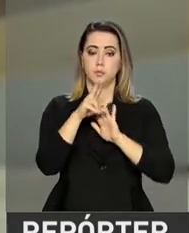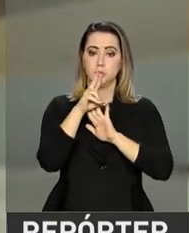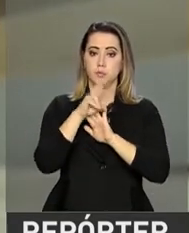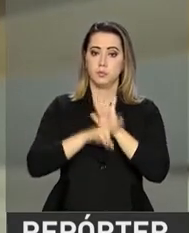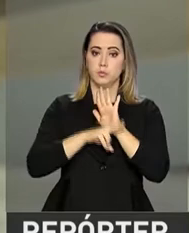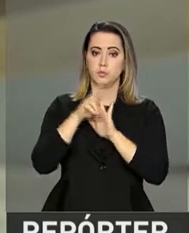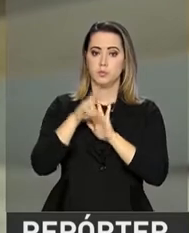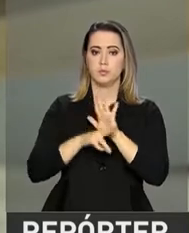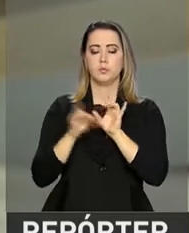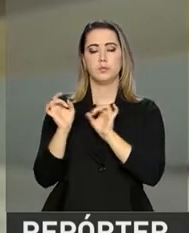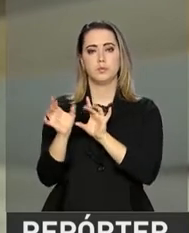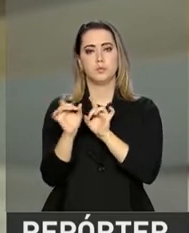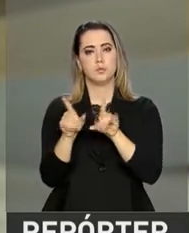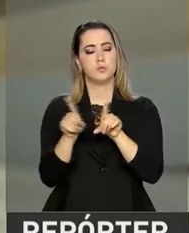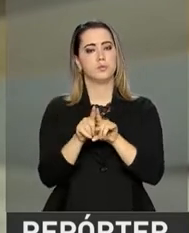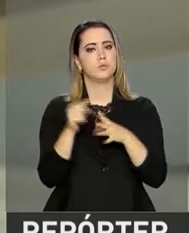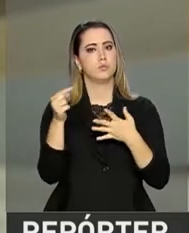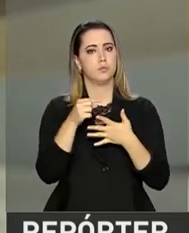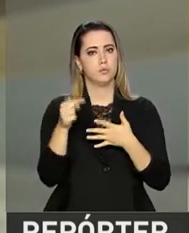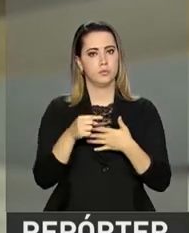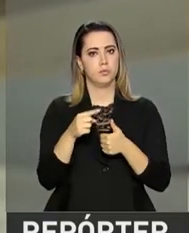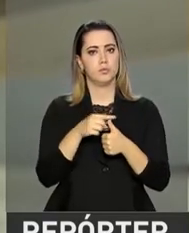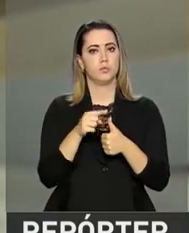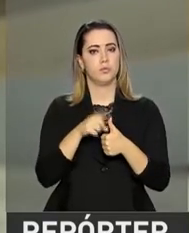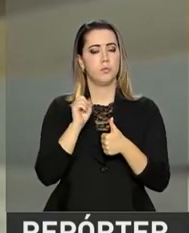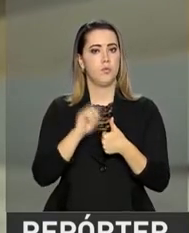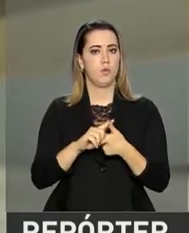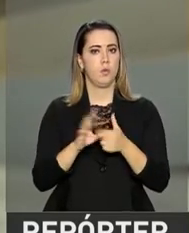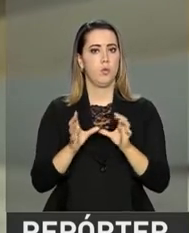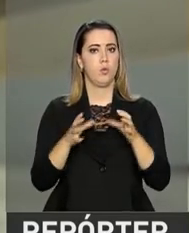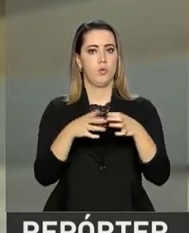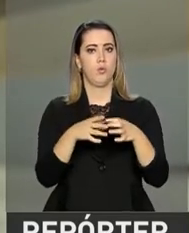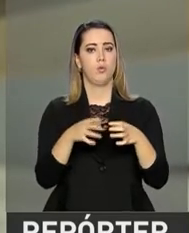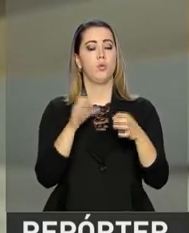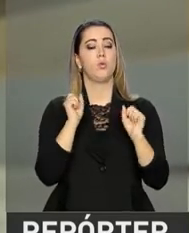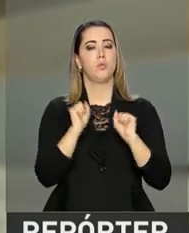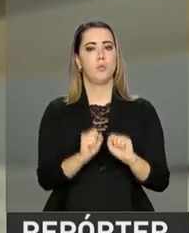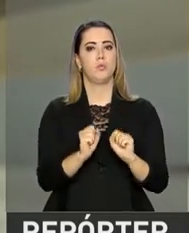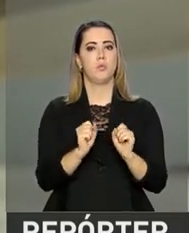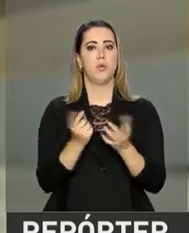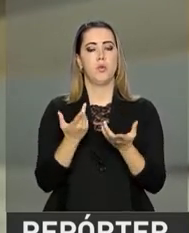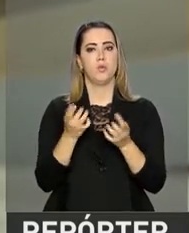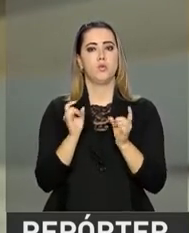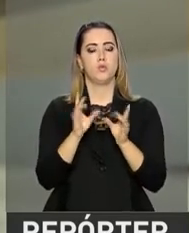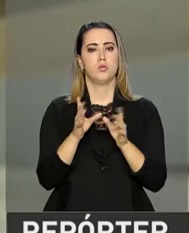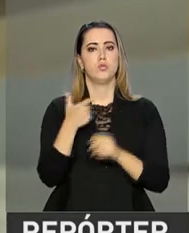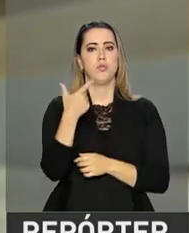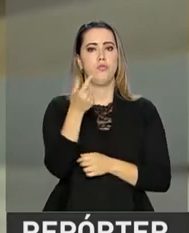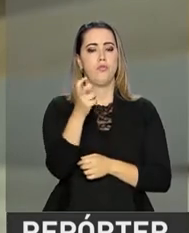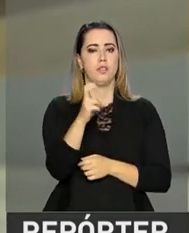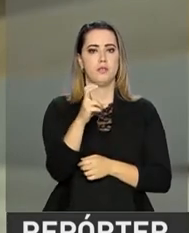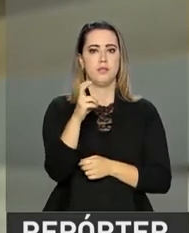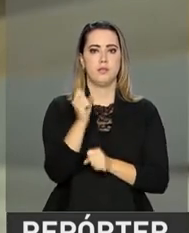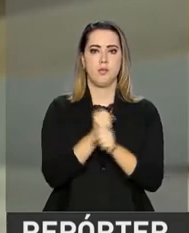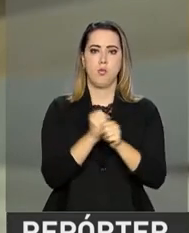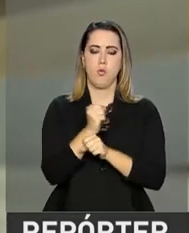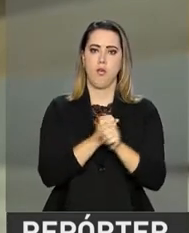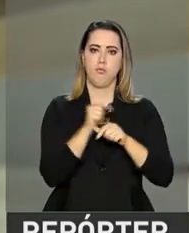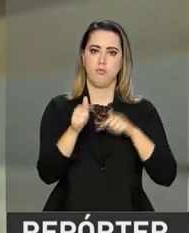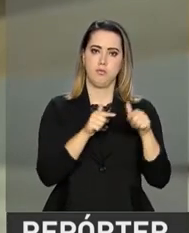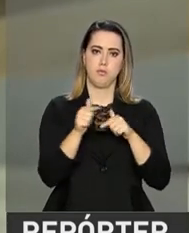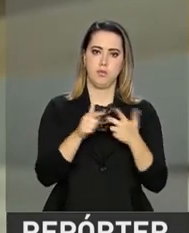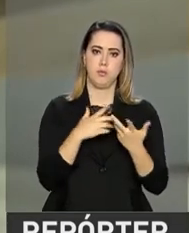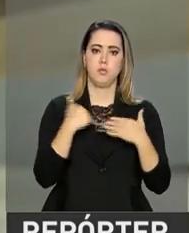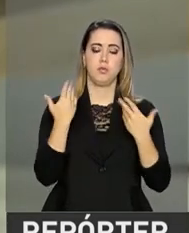vão ser os seguintes o grupo que vencer a licitação poderá explorar o serviço por 25 anos